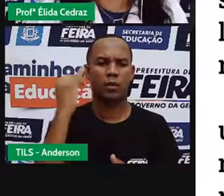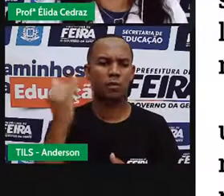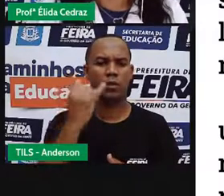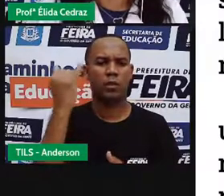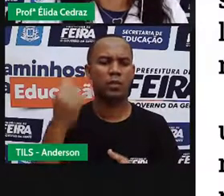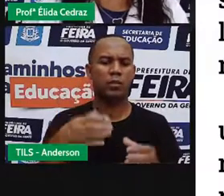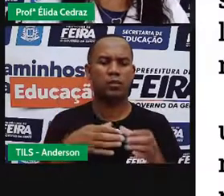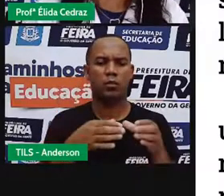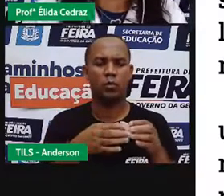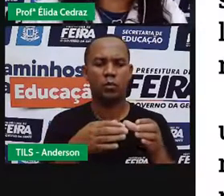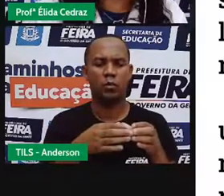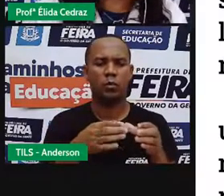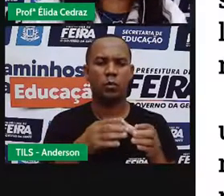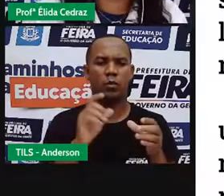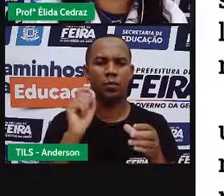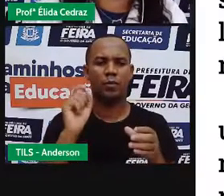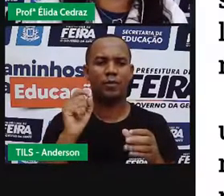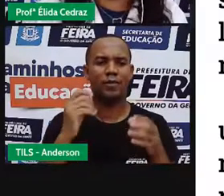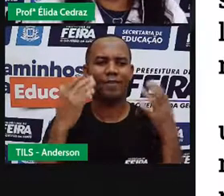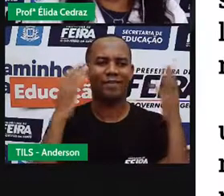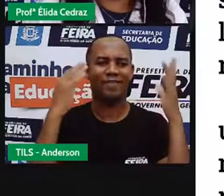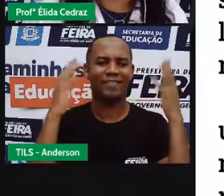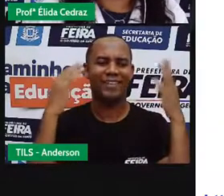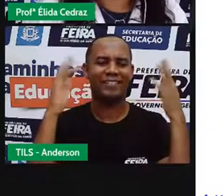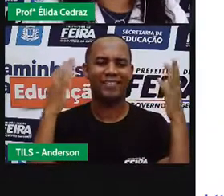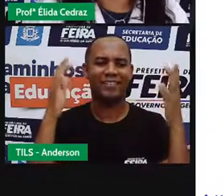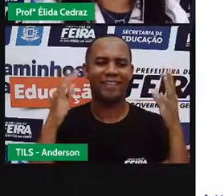baiano vai para as ruas com muita alegria.